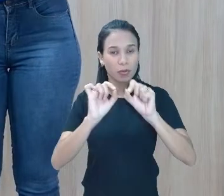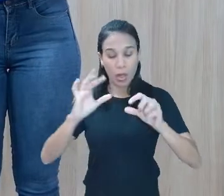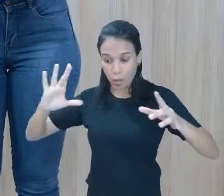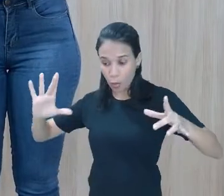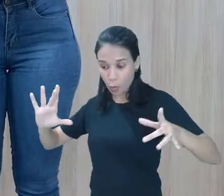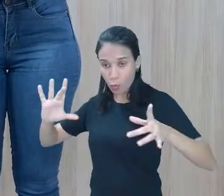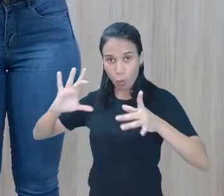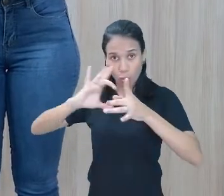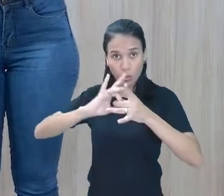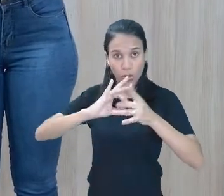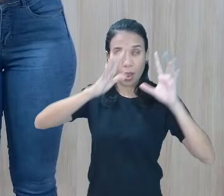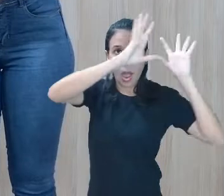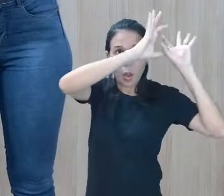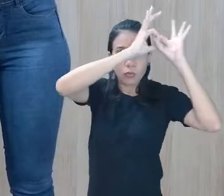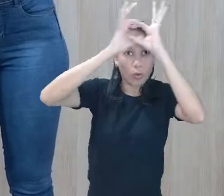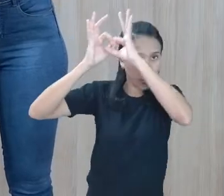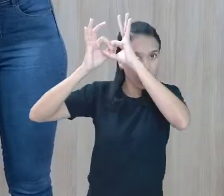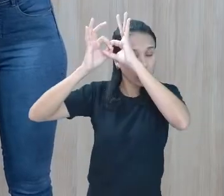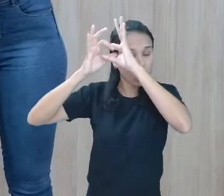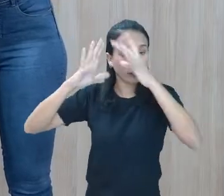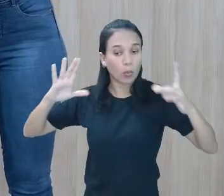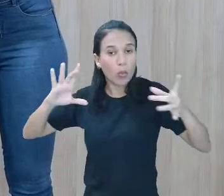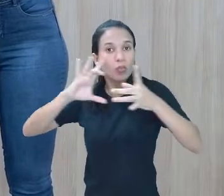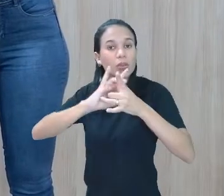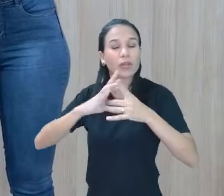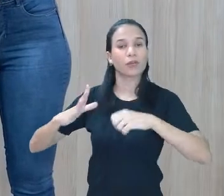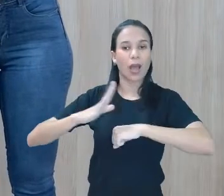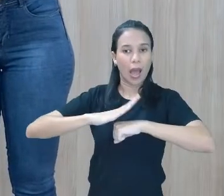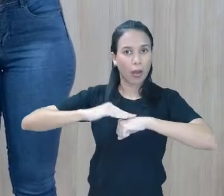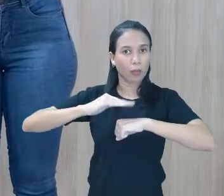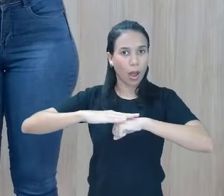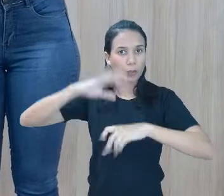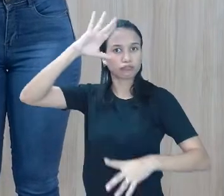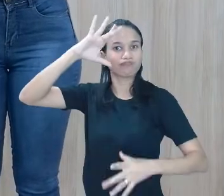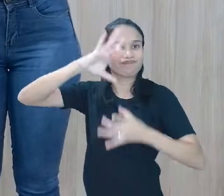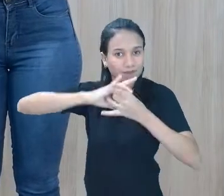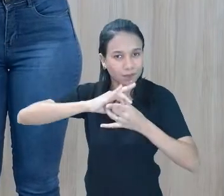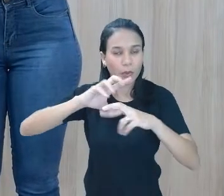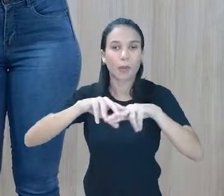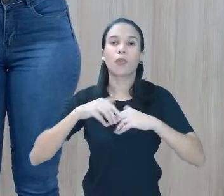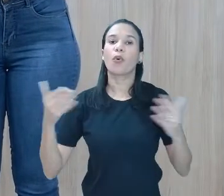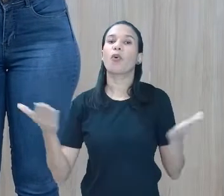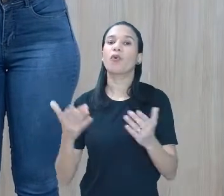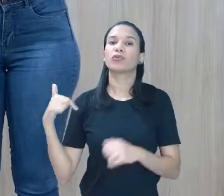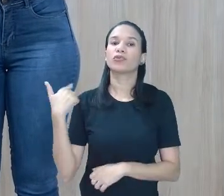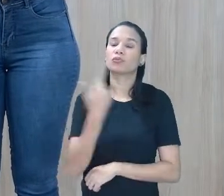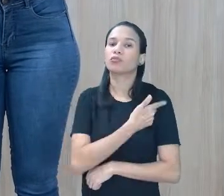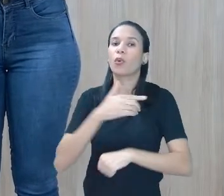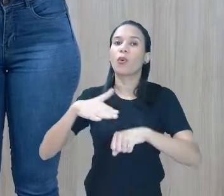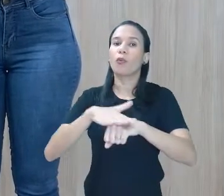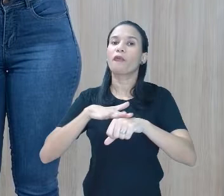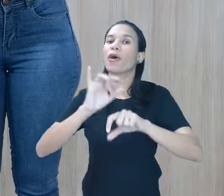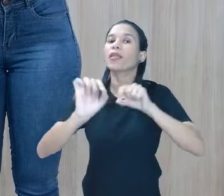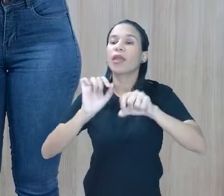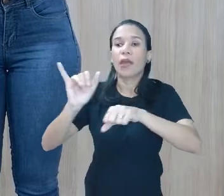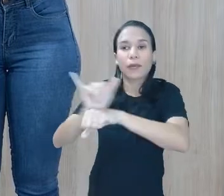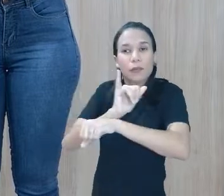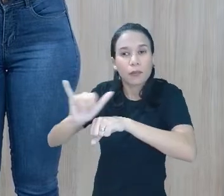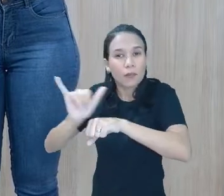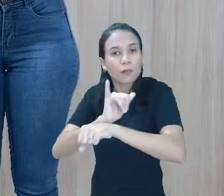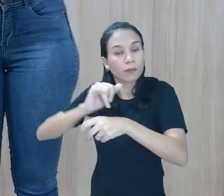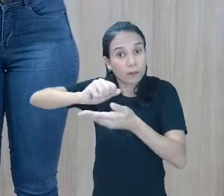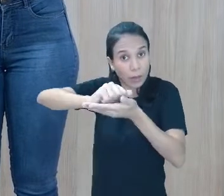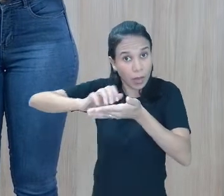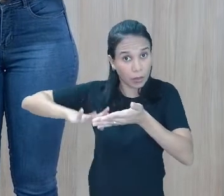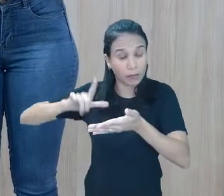o desenvolvimento cognitivo às questões relacionadas à afetividade. Hoje nós vamos falar sobre estratégias,